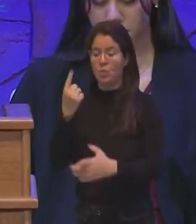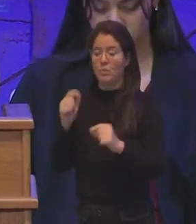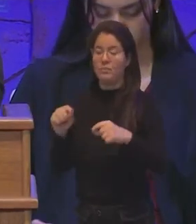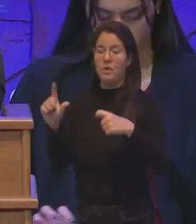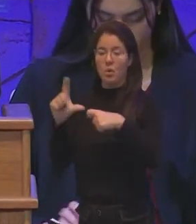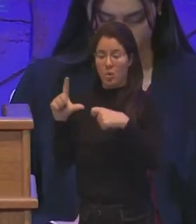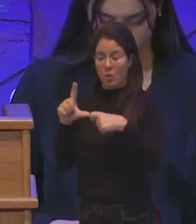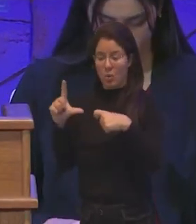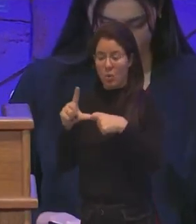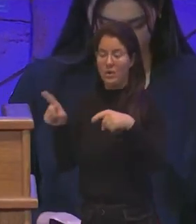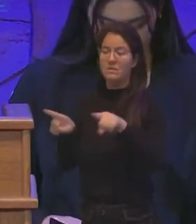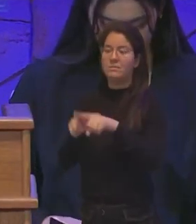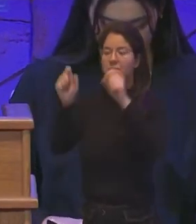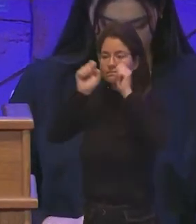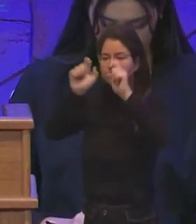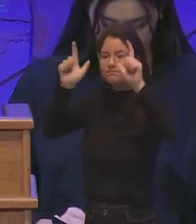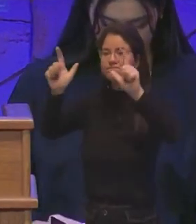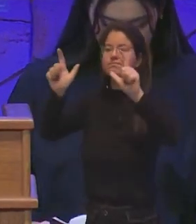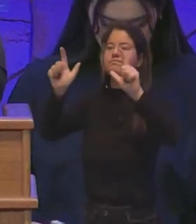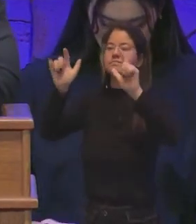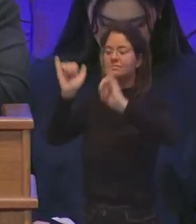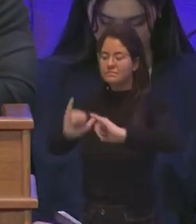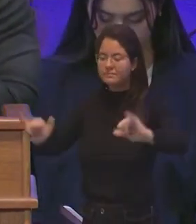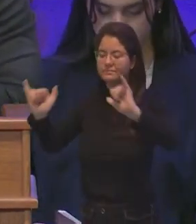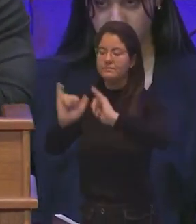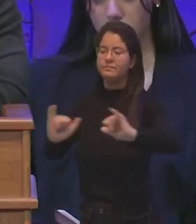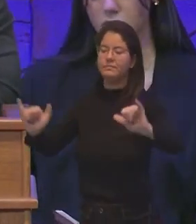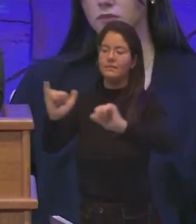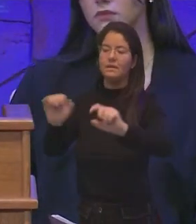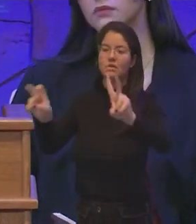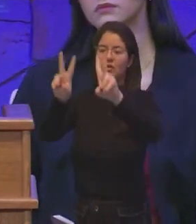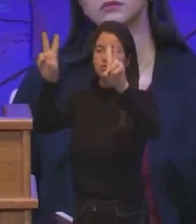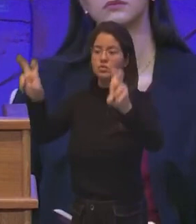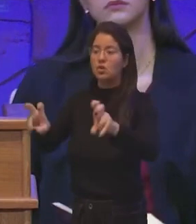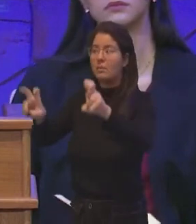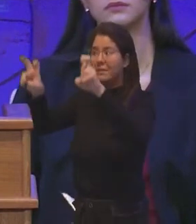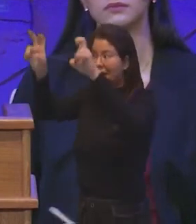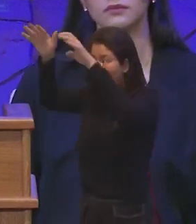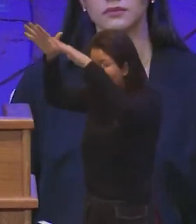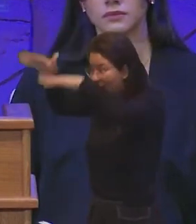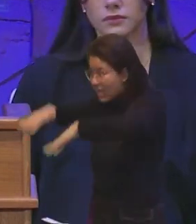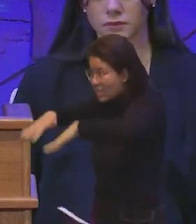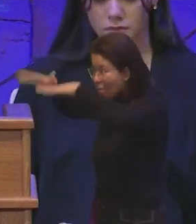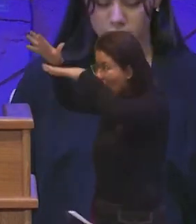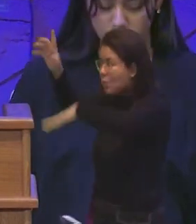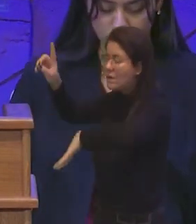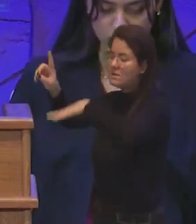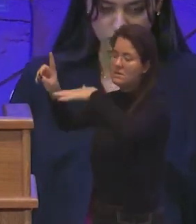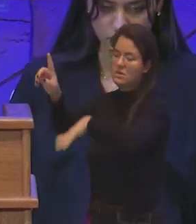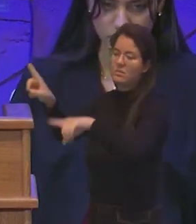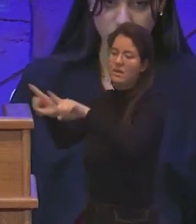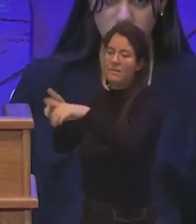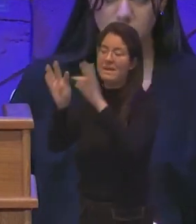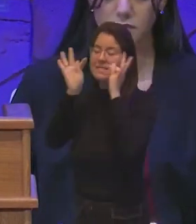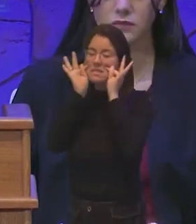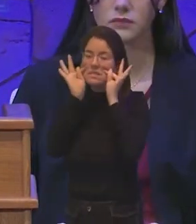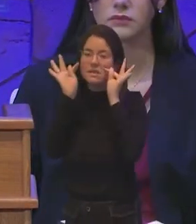Lucas ainda nos adverte a respeito da adoração e o testemunho que aquela igreja